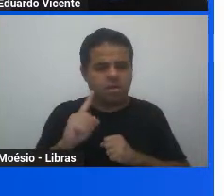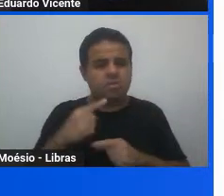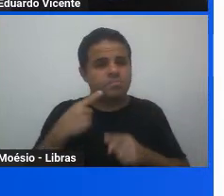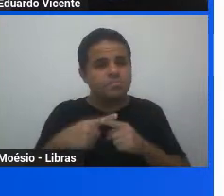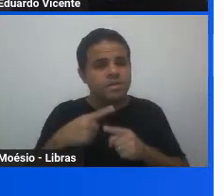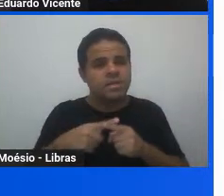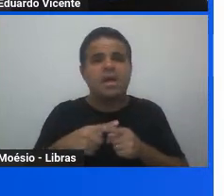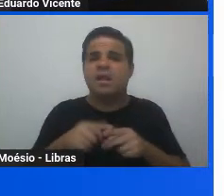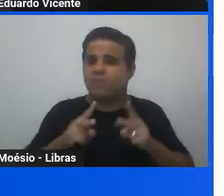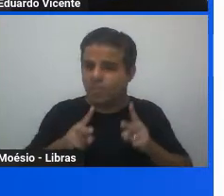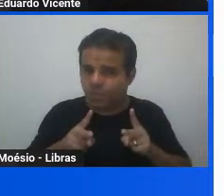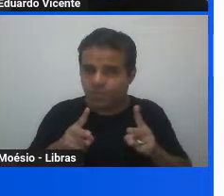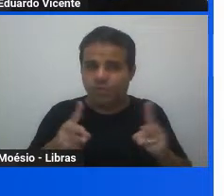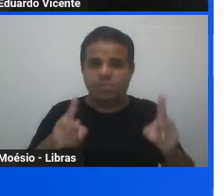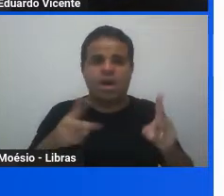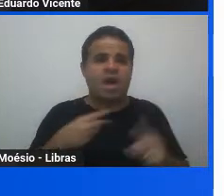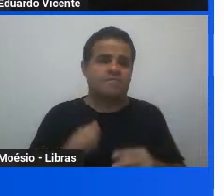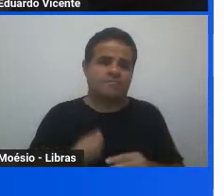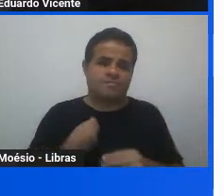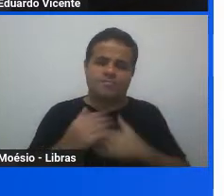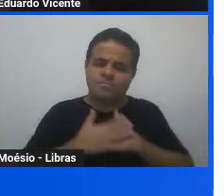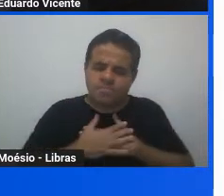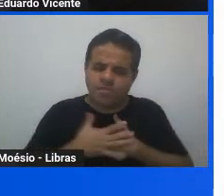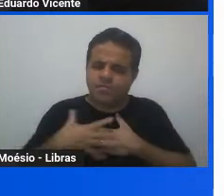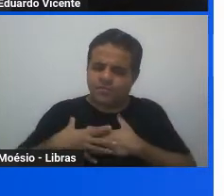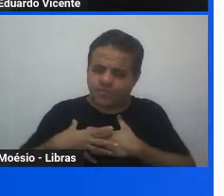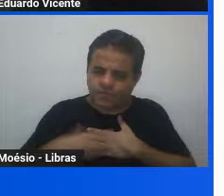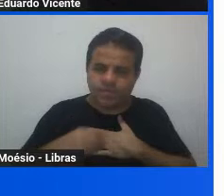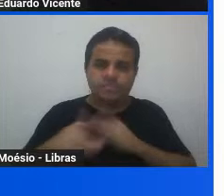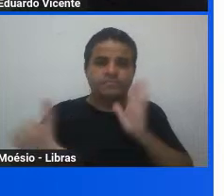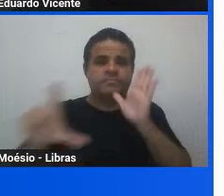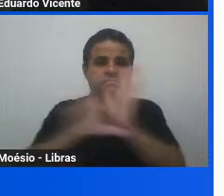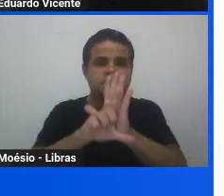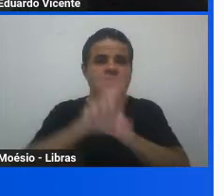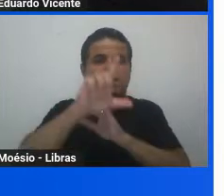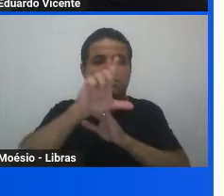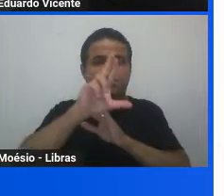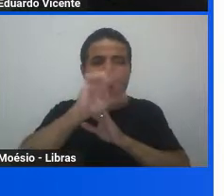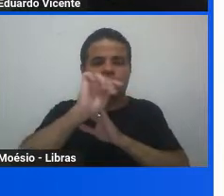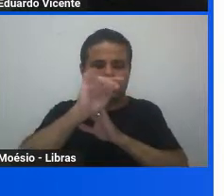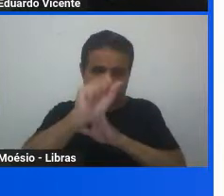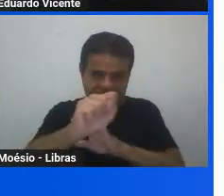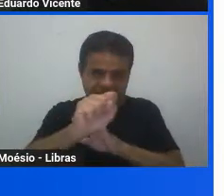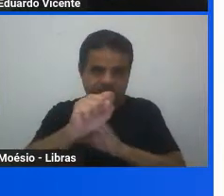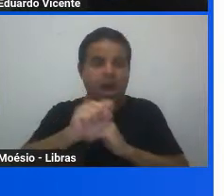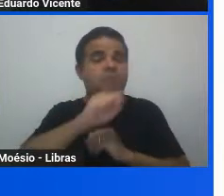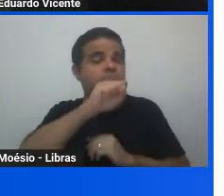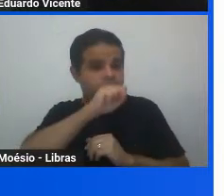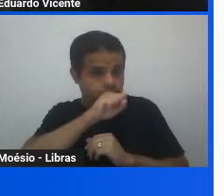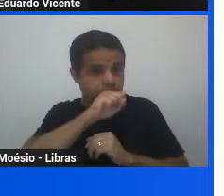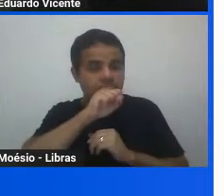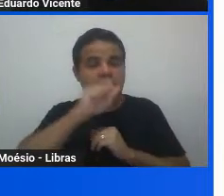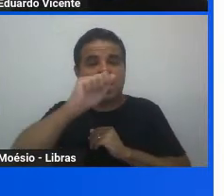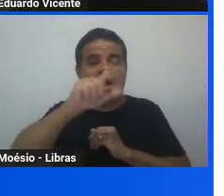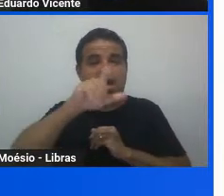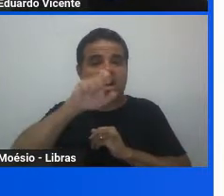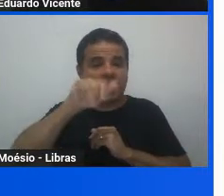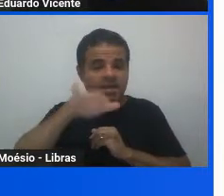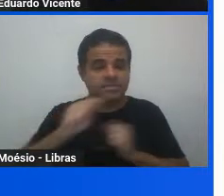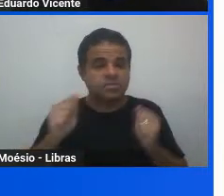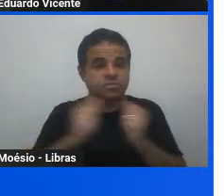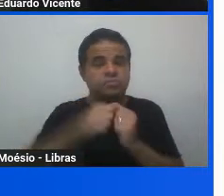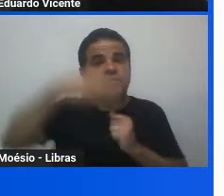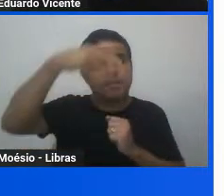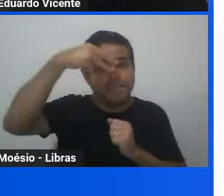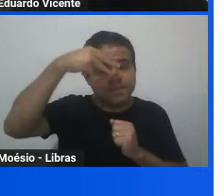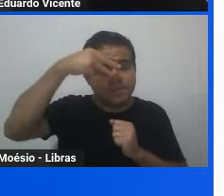ele vivo através aí da Lei Lucas, o qual a mãe Alessandra, junto com a madrinha